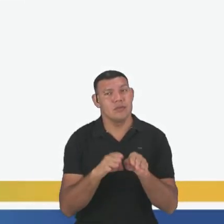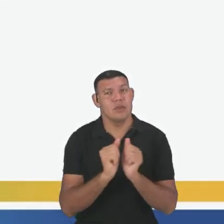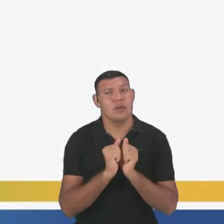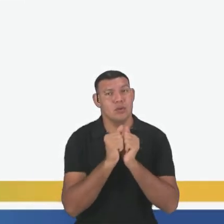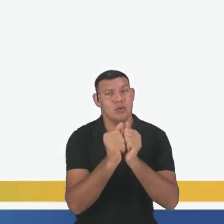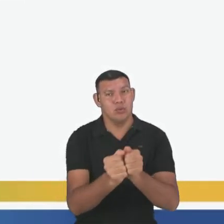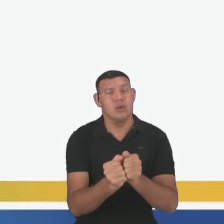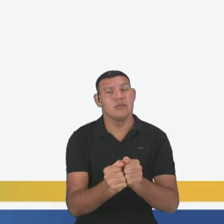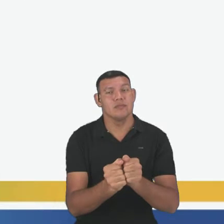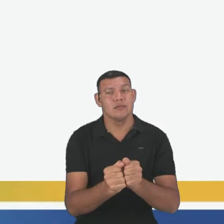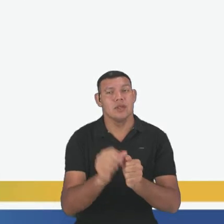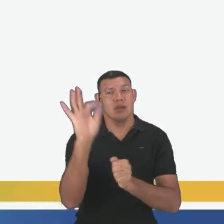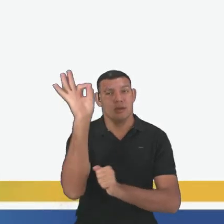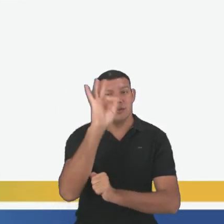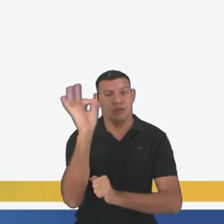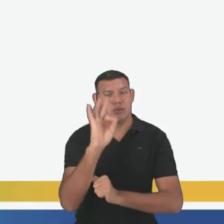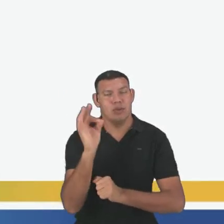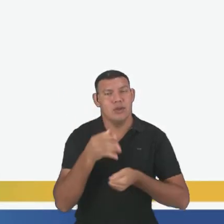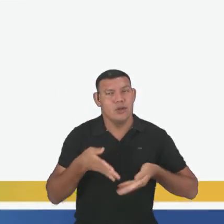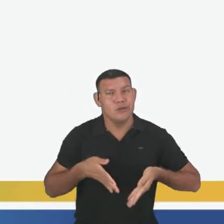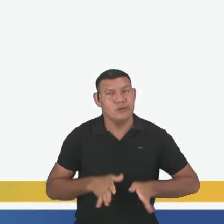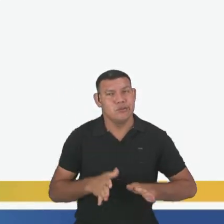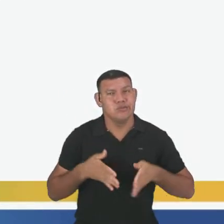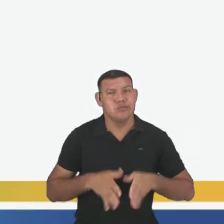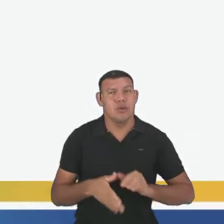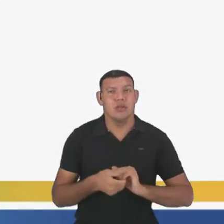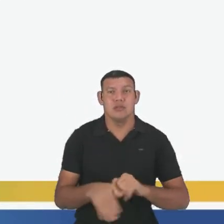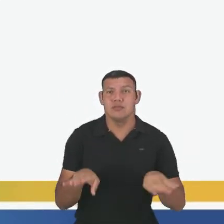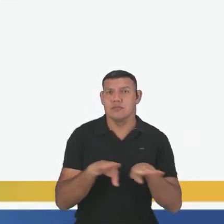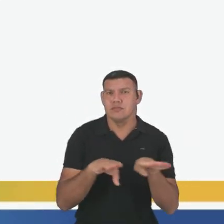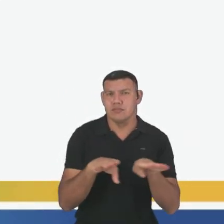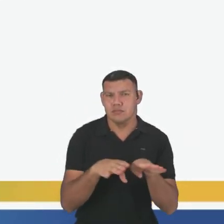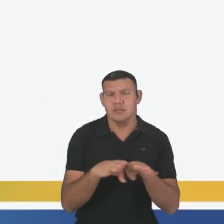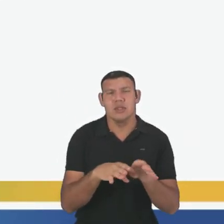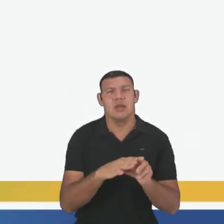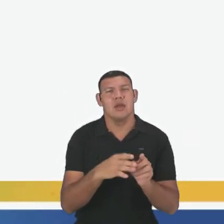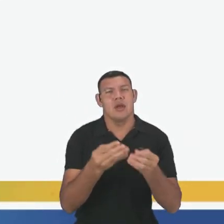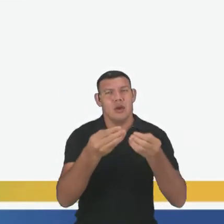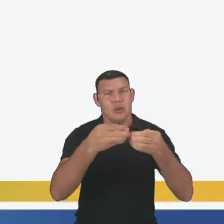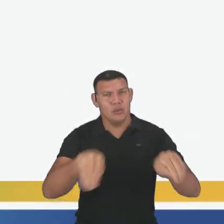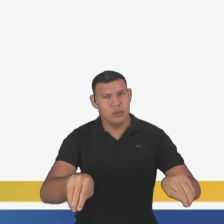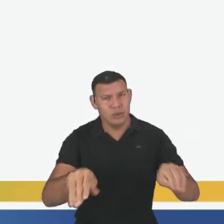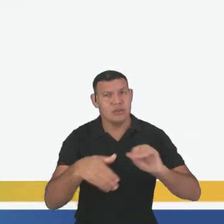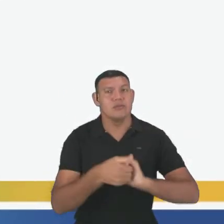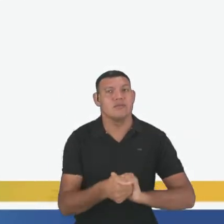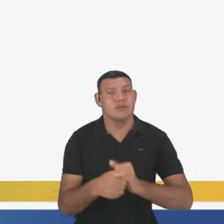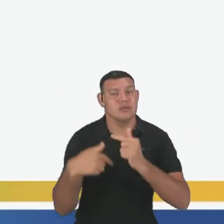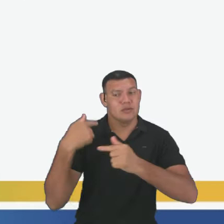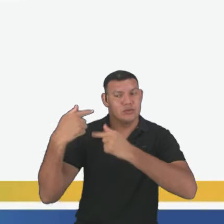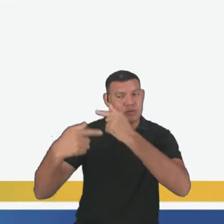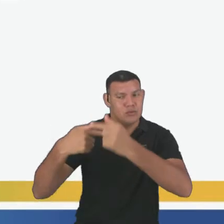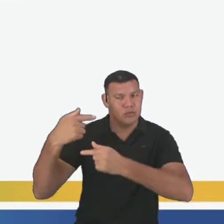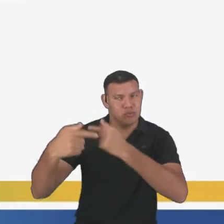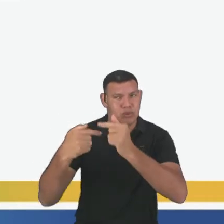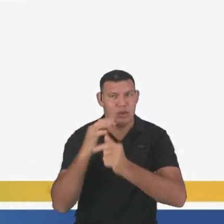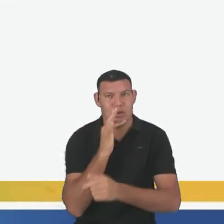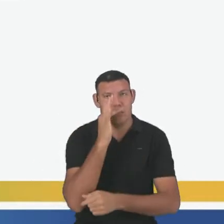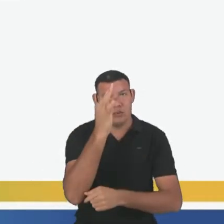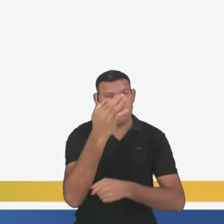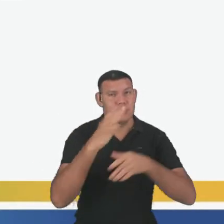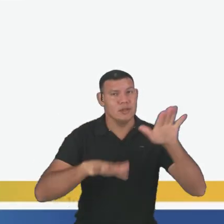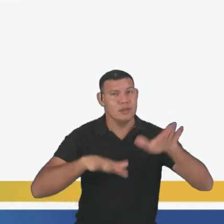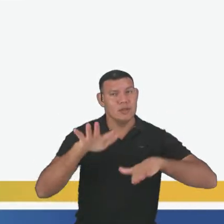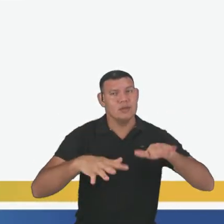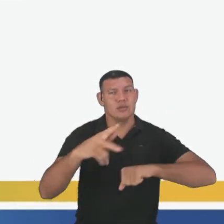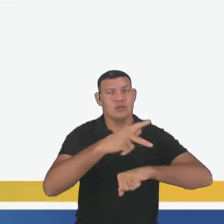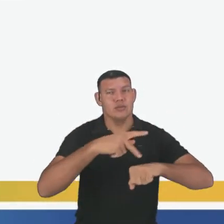de fertilidade. Estas tendências terão repercussões importantes para as gerações futuras. Dependendo do